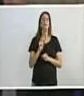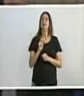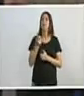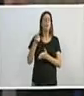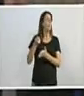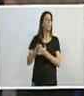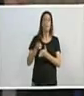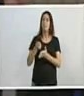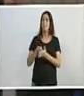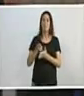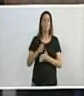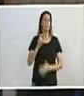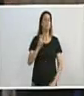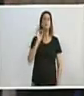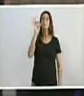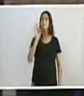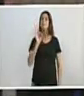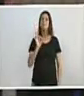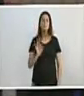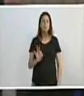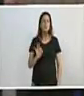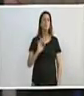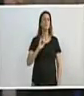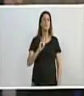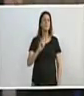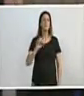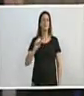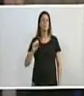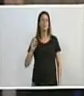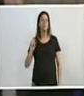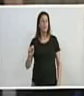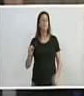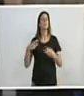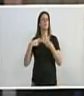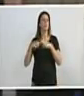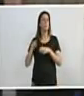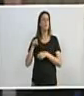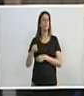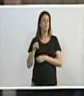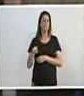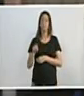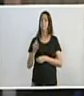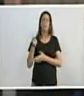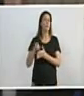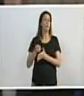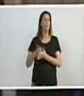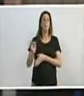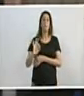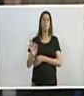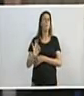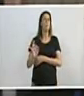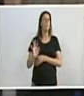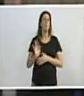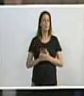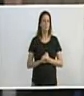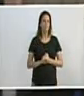ISS no transporte coletivo para cobrir as isenções que estão sendo dadas localmente.